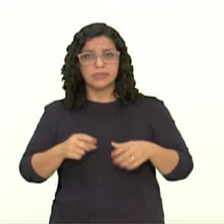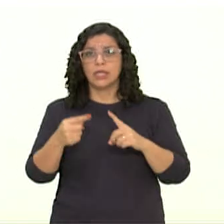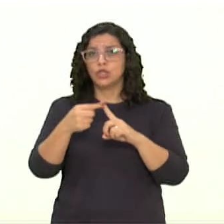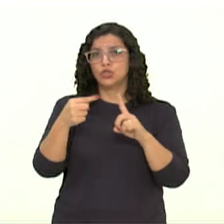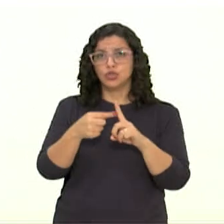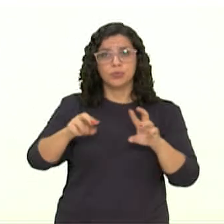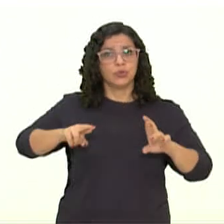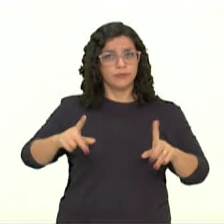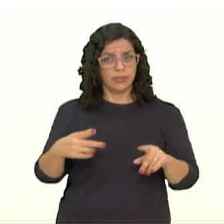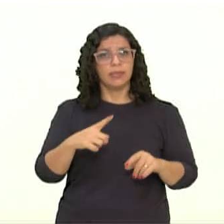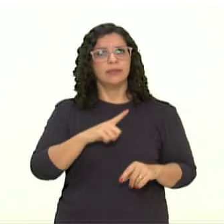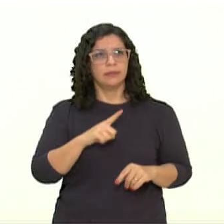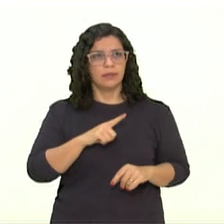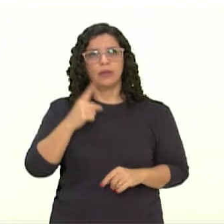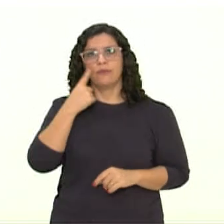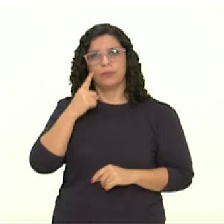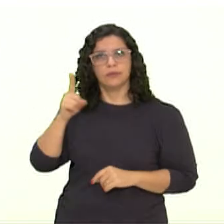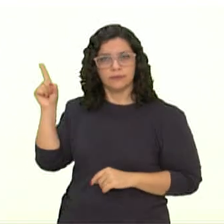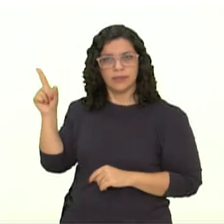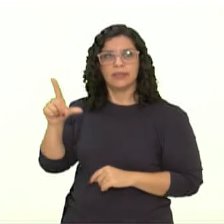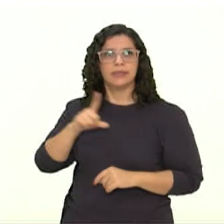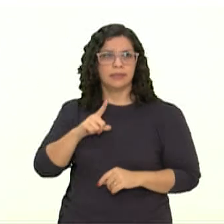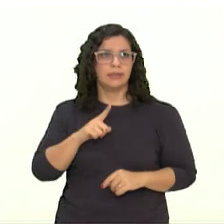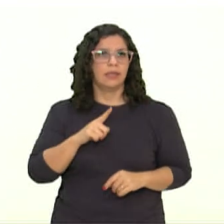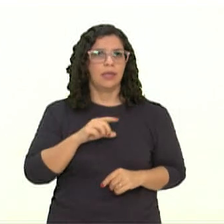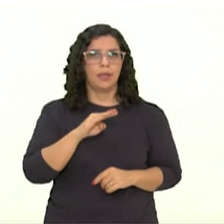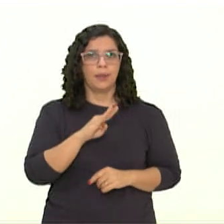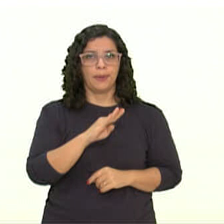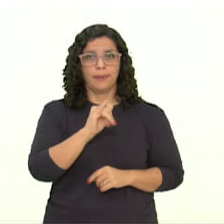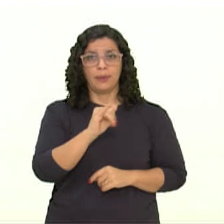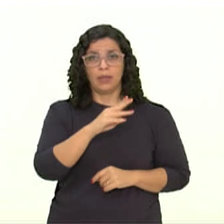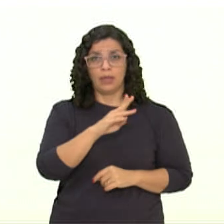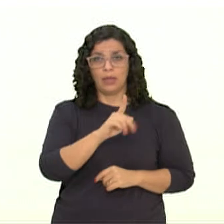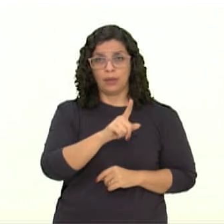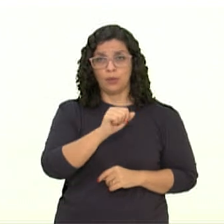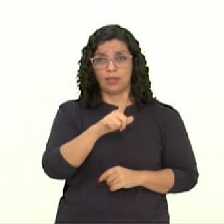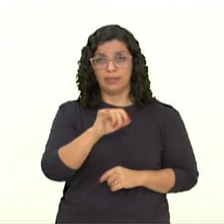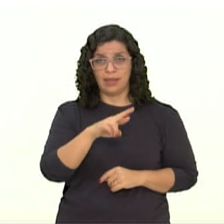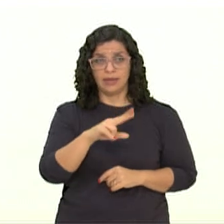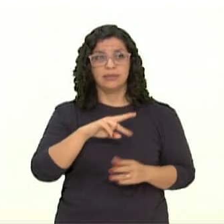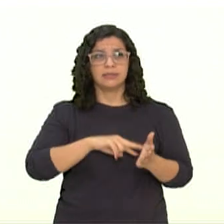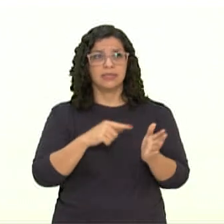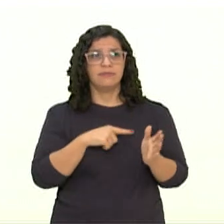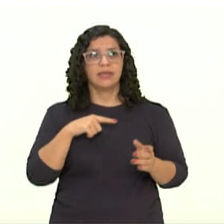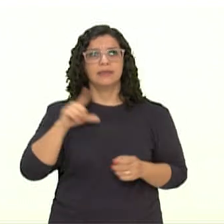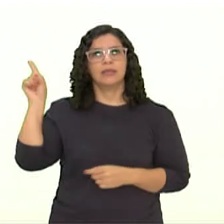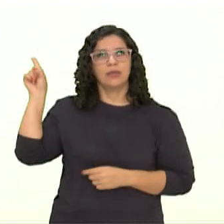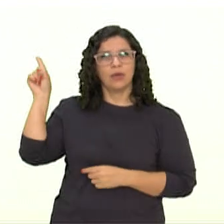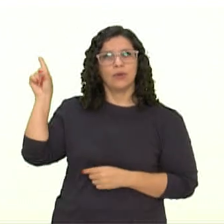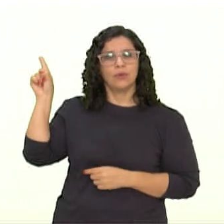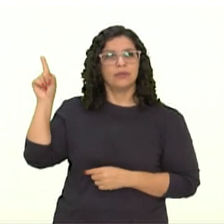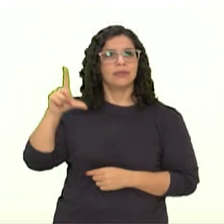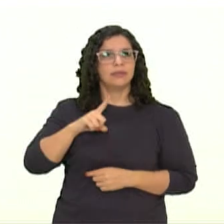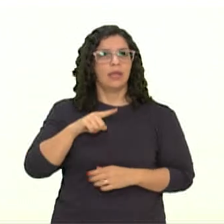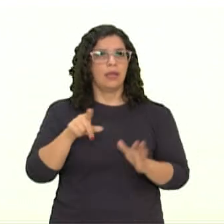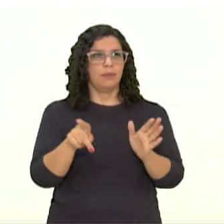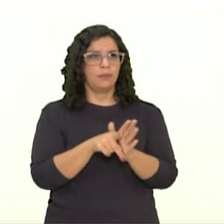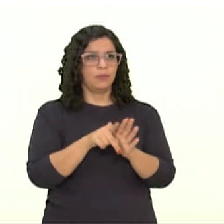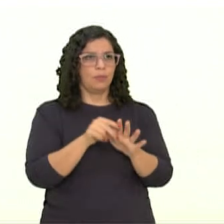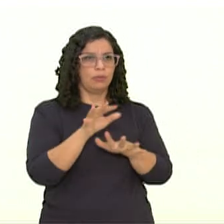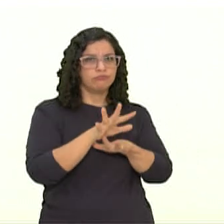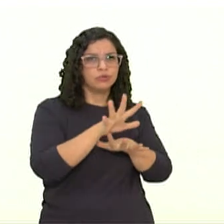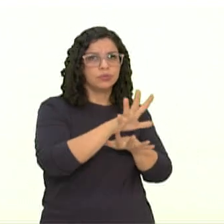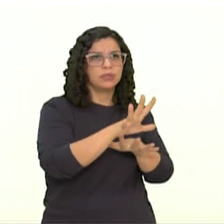tipos diferentes de neurônios. Então, eles se classificam como bipolares, quando tem aqui o esqueminha do bipolar, quando você tem